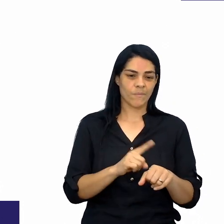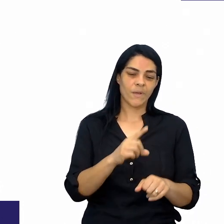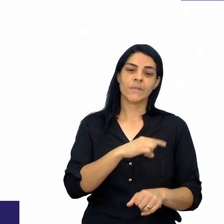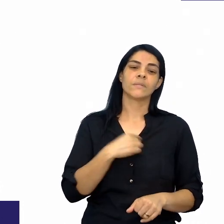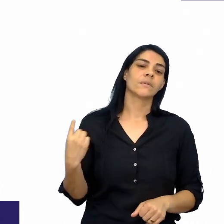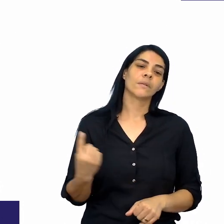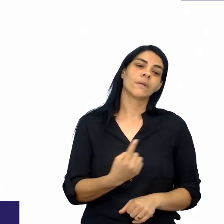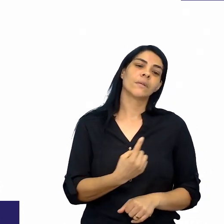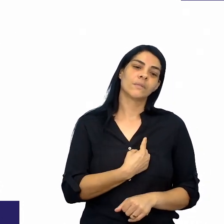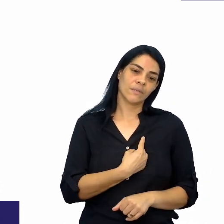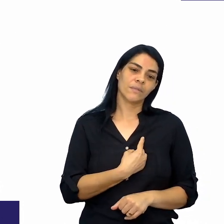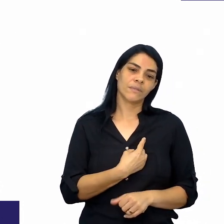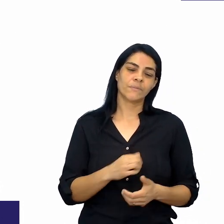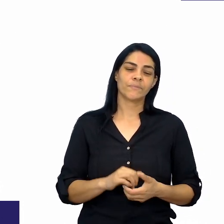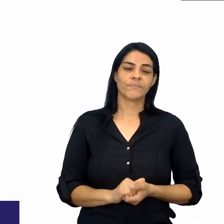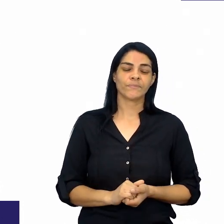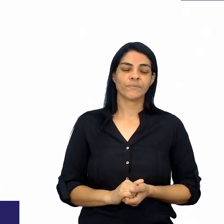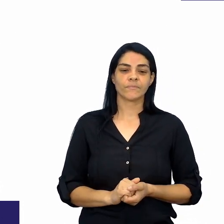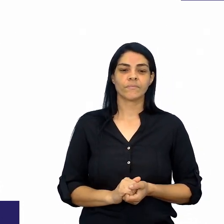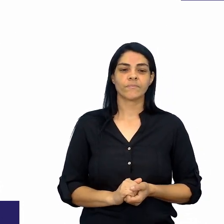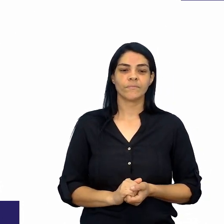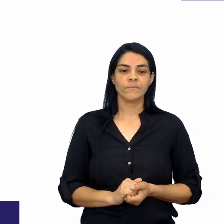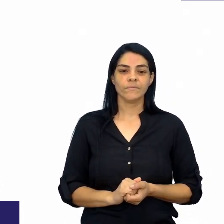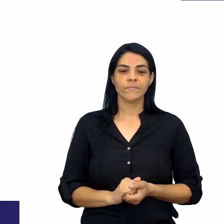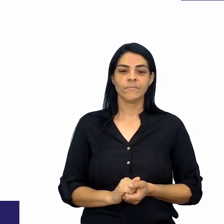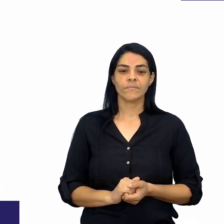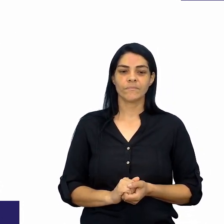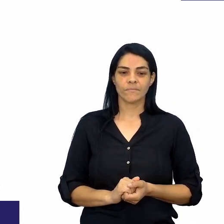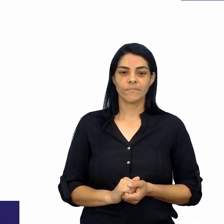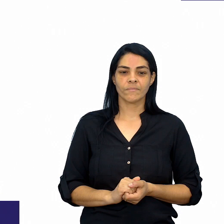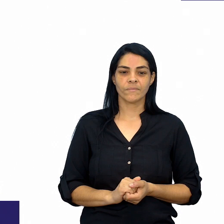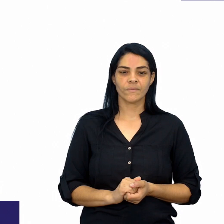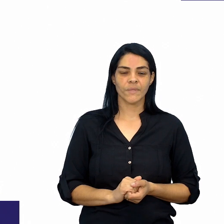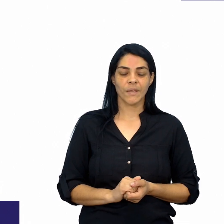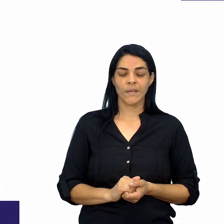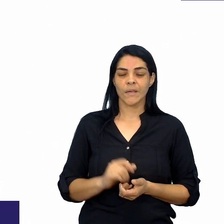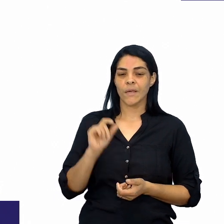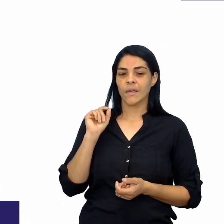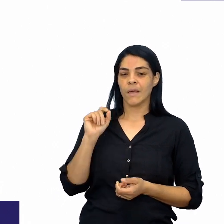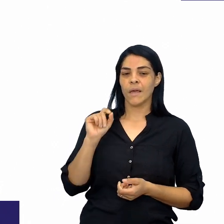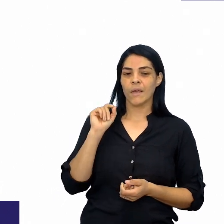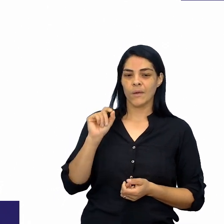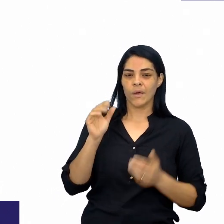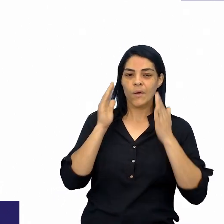nossa pauta, que é justamente o